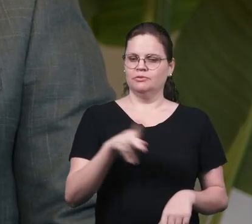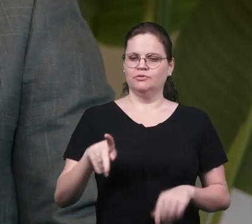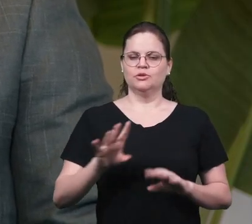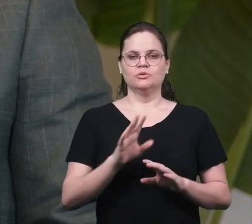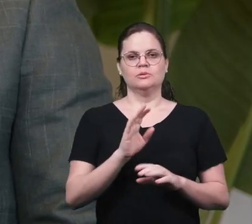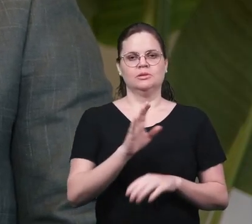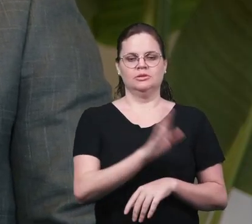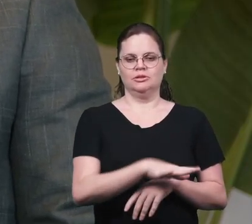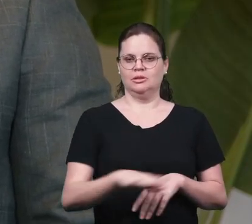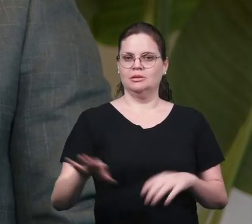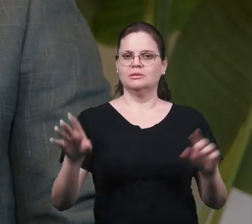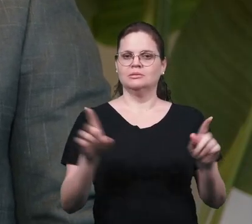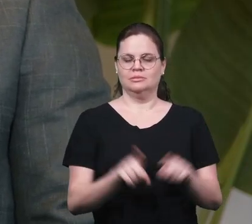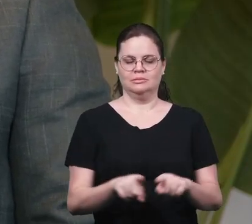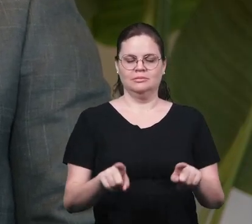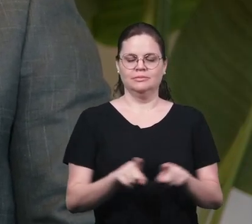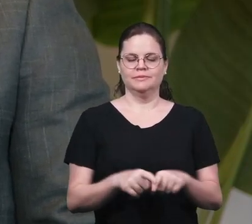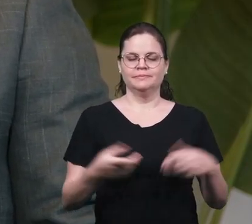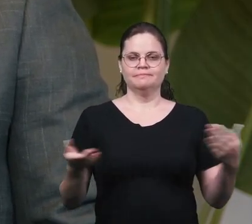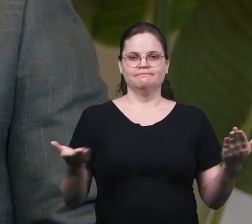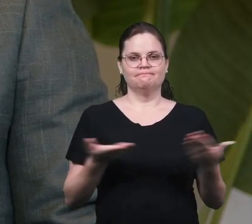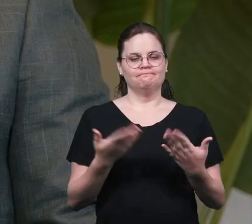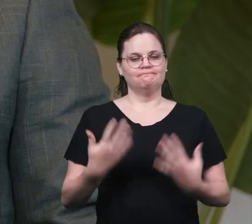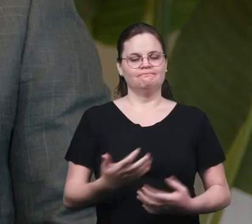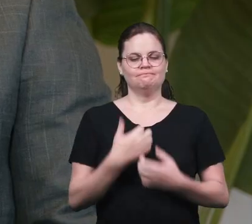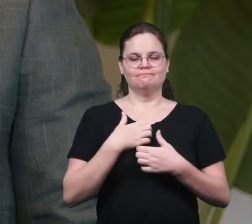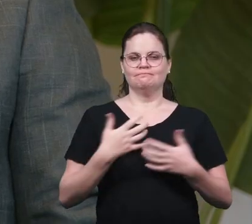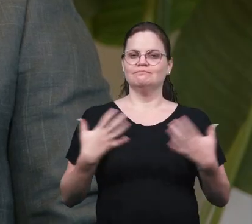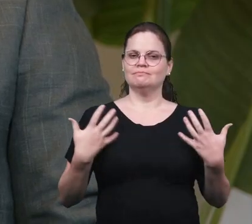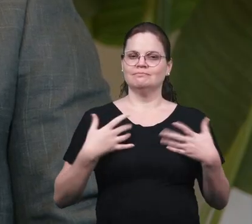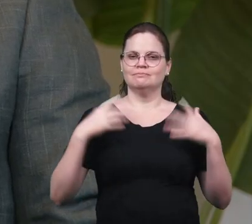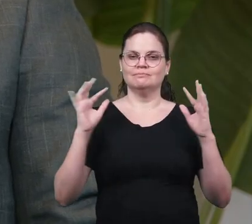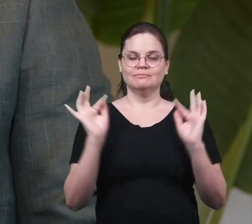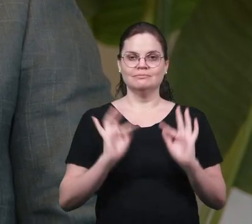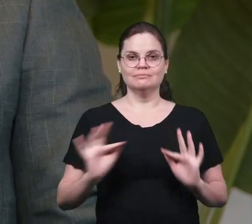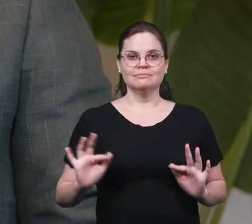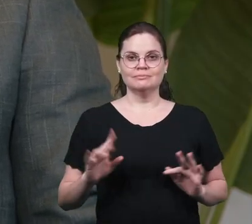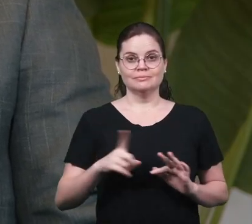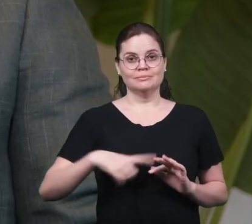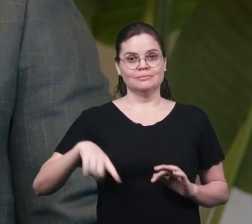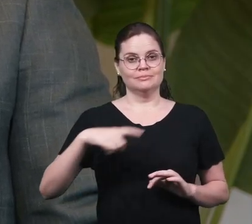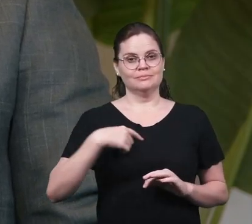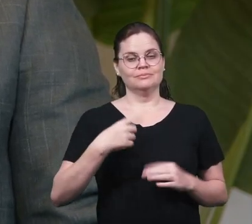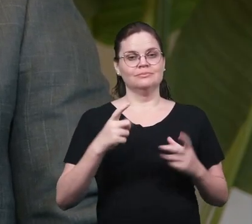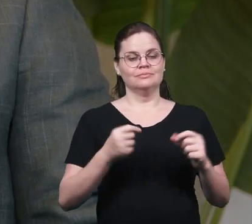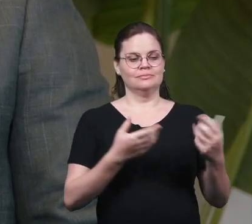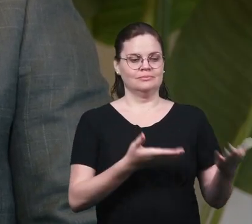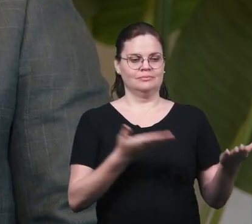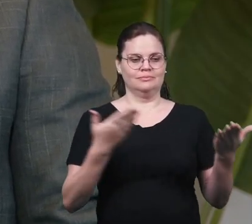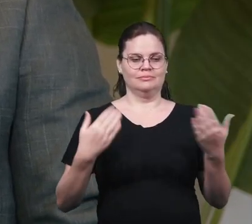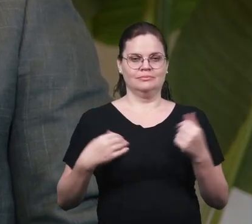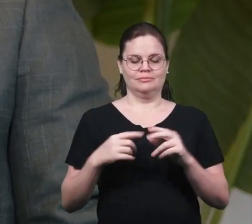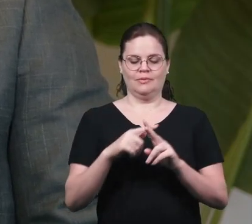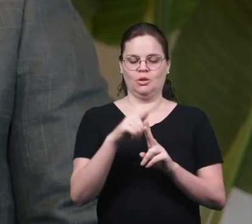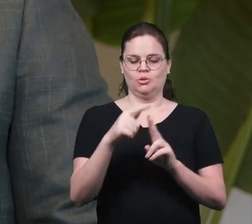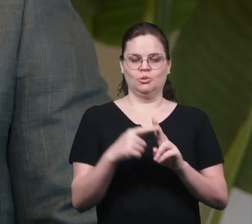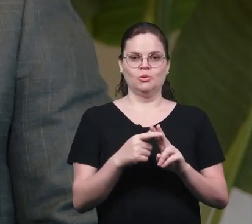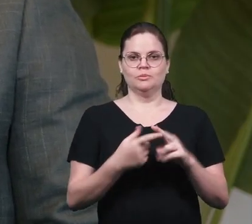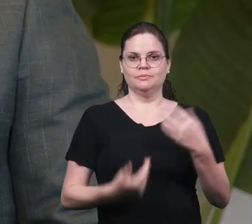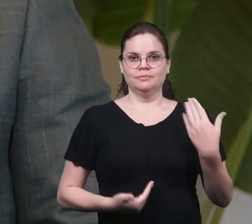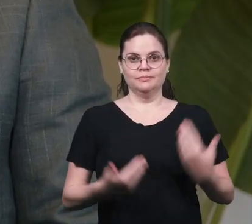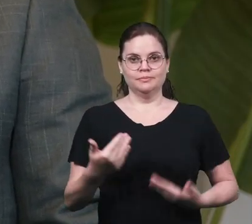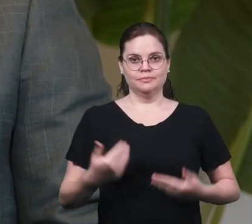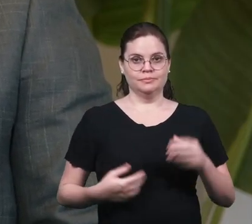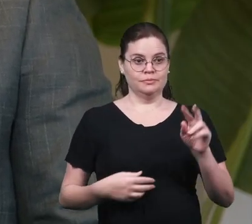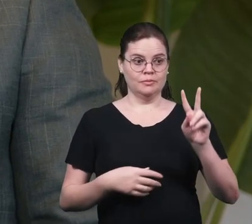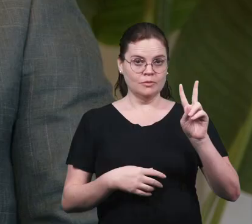classe. E hoje, com muita alegria, nós estamos aqui recebendo dois servos do Senhor, dois diáconos que